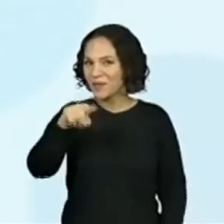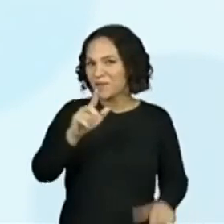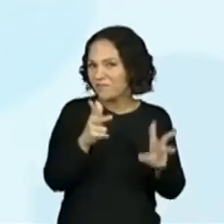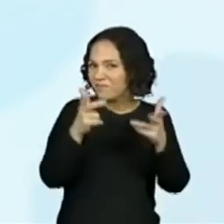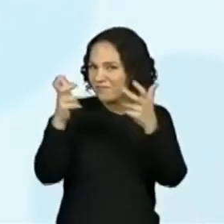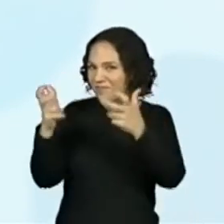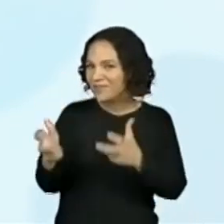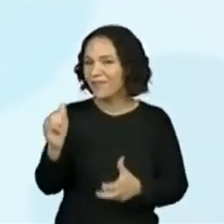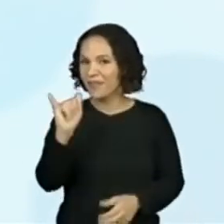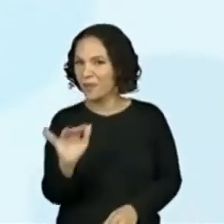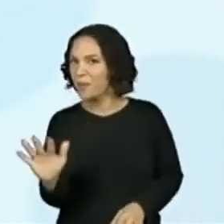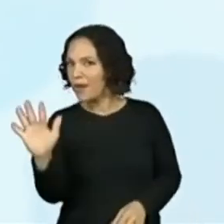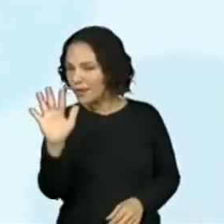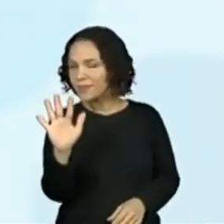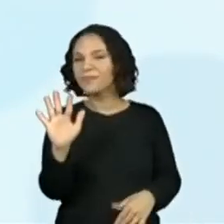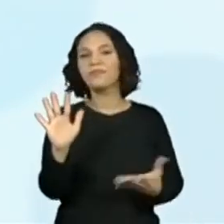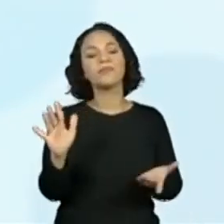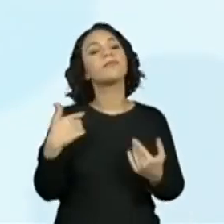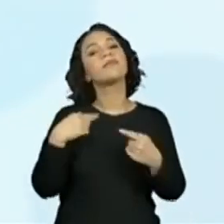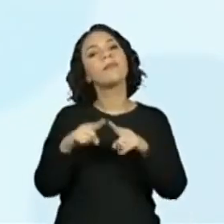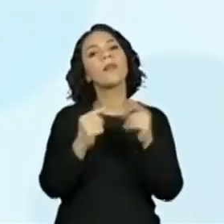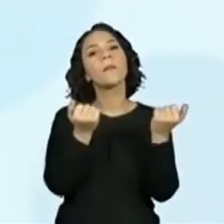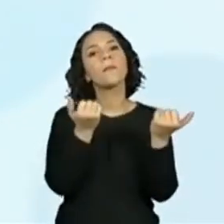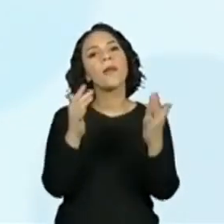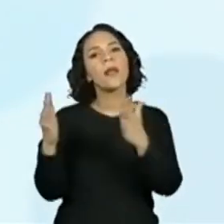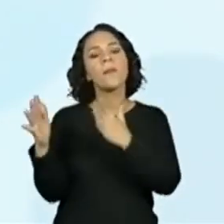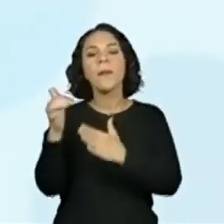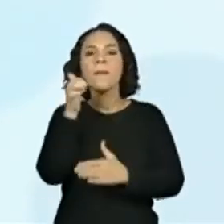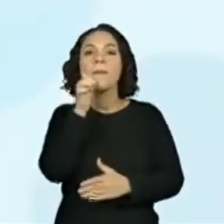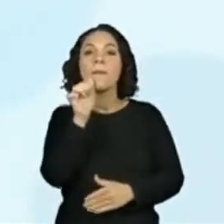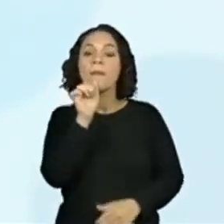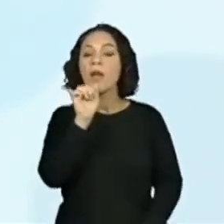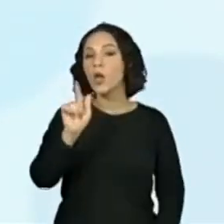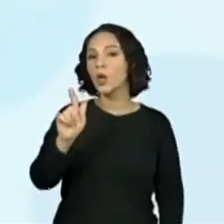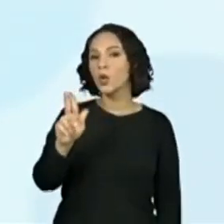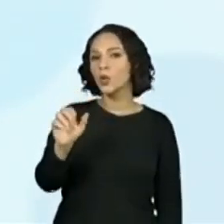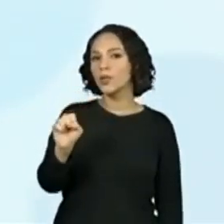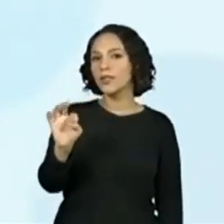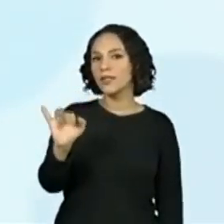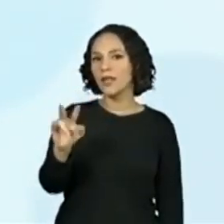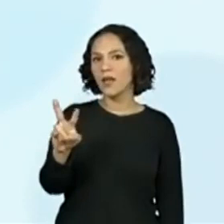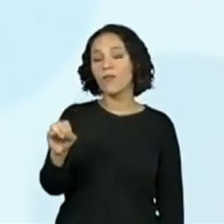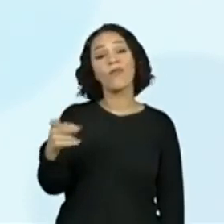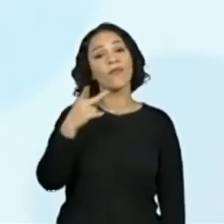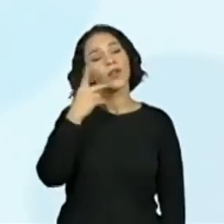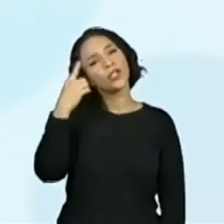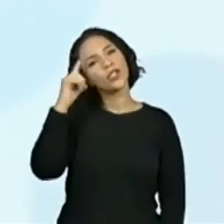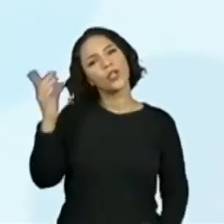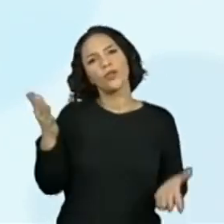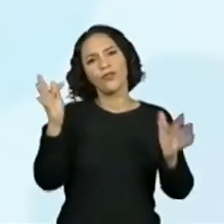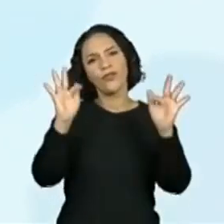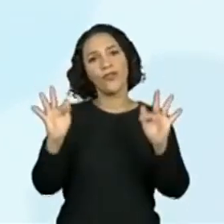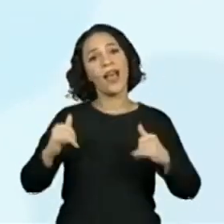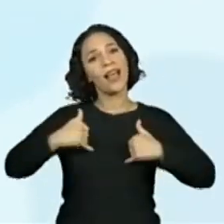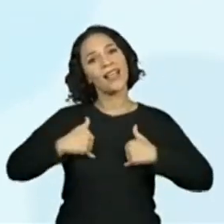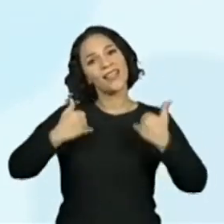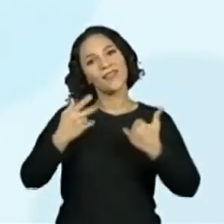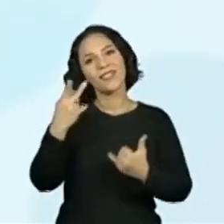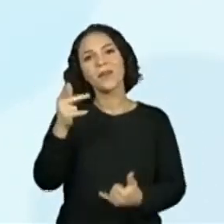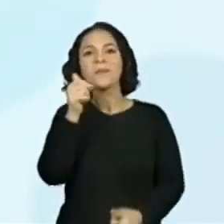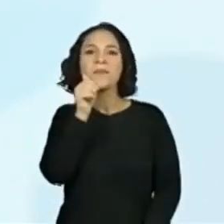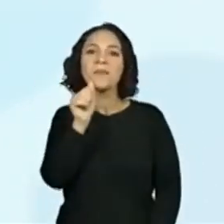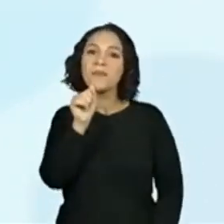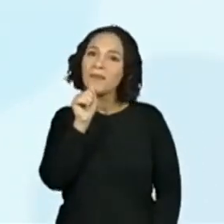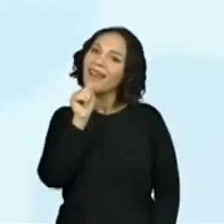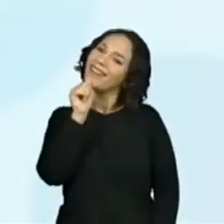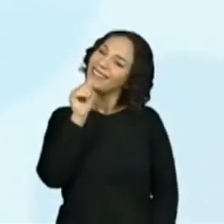observando a imagem, professora Kelly, quero mandar os parabéns para a mãe do Gustavo. Gustavo disse que hoje é um dia muito feliz para ele, porque hoje é o aniversário da mãe